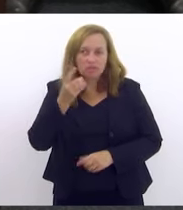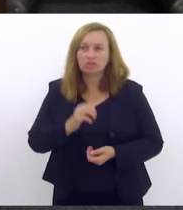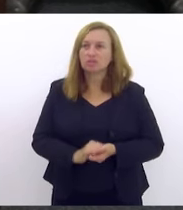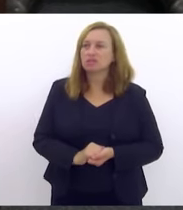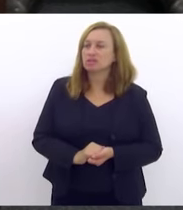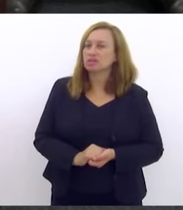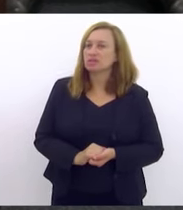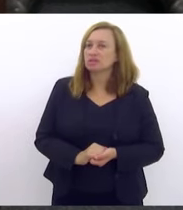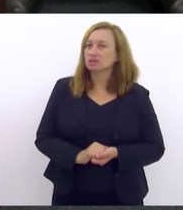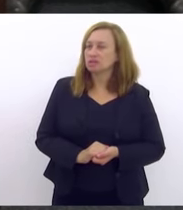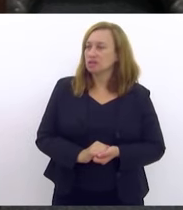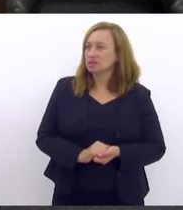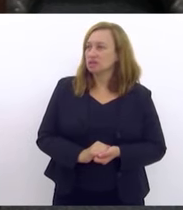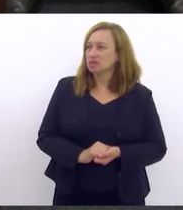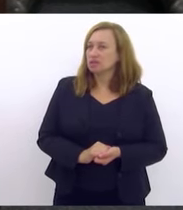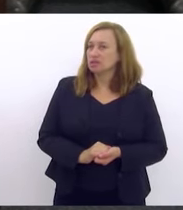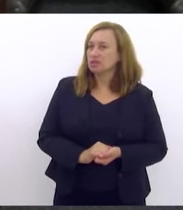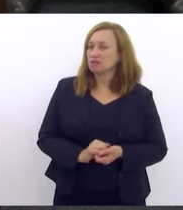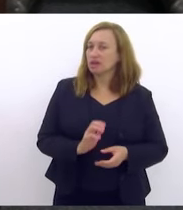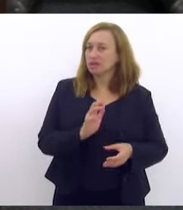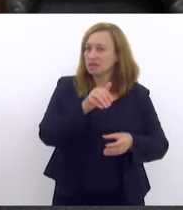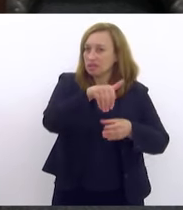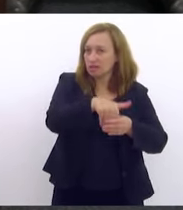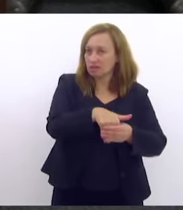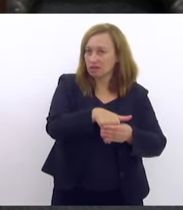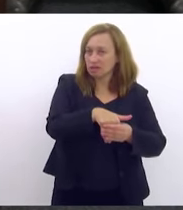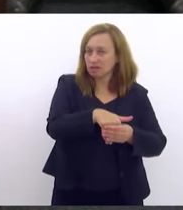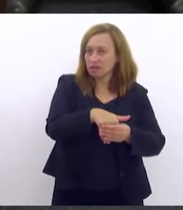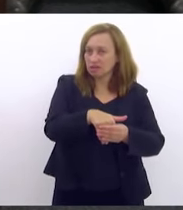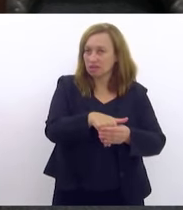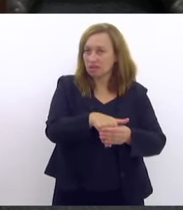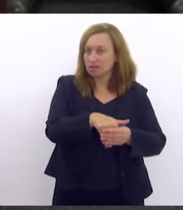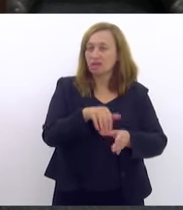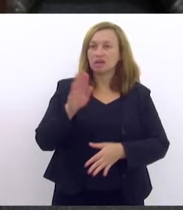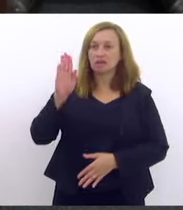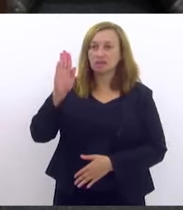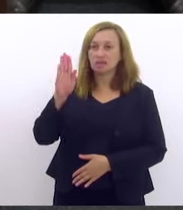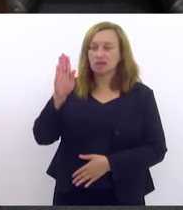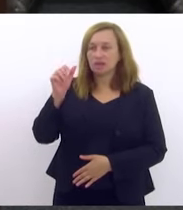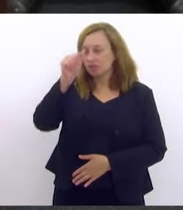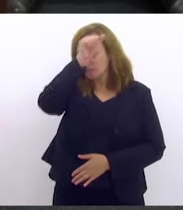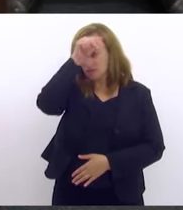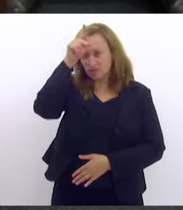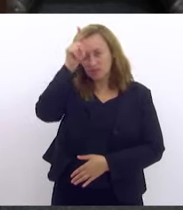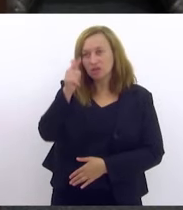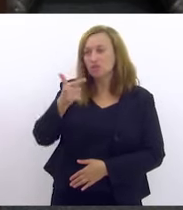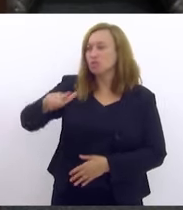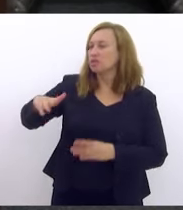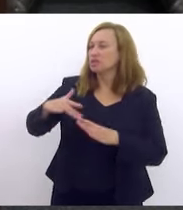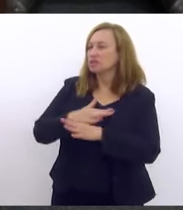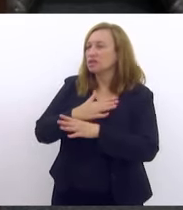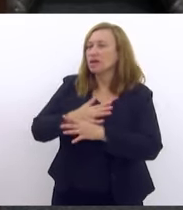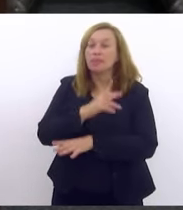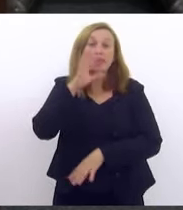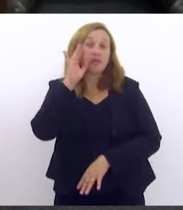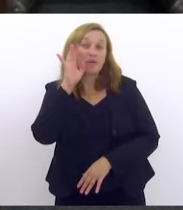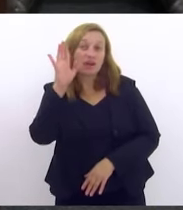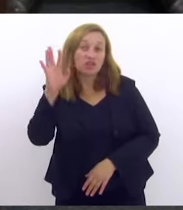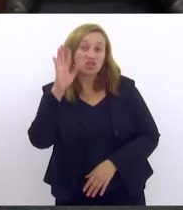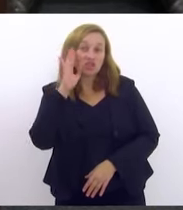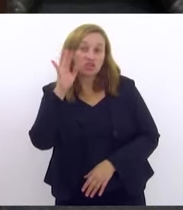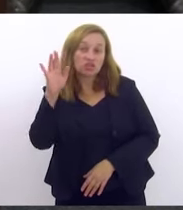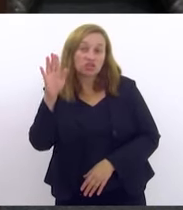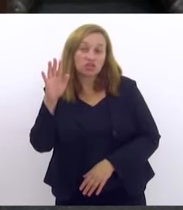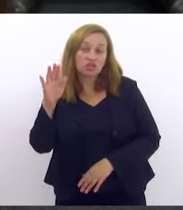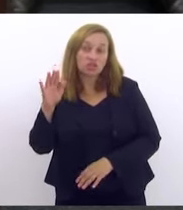lançando como prefeito de outras cidades. E aí imagina, vamos tirar do